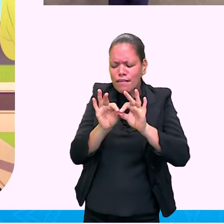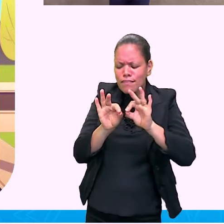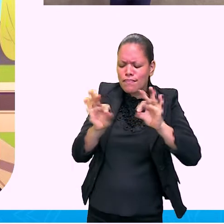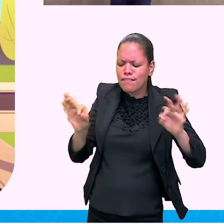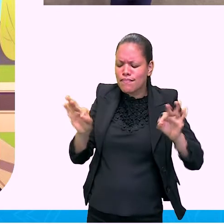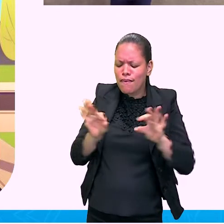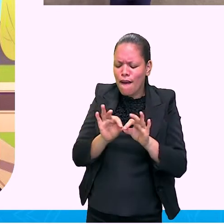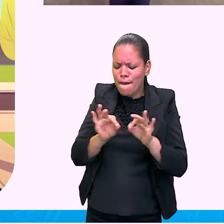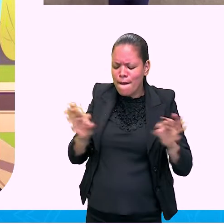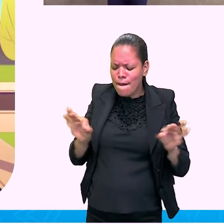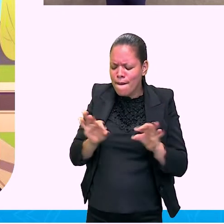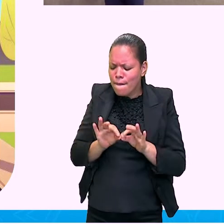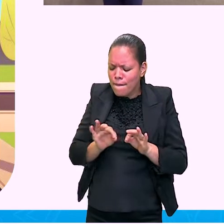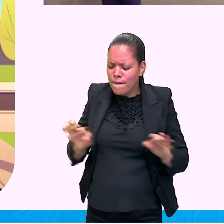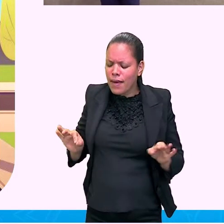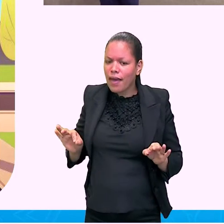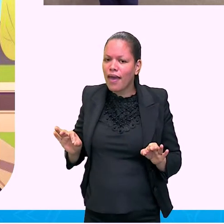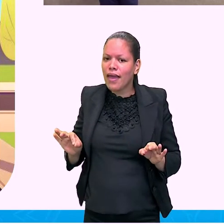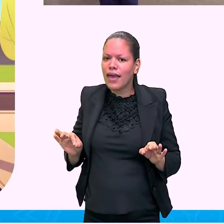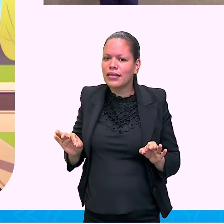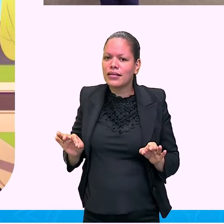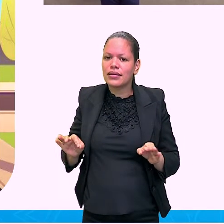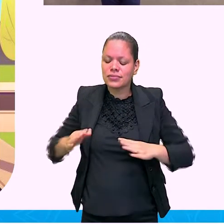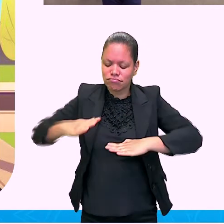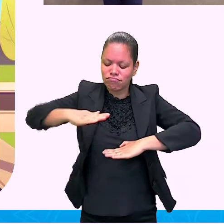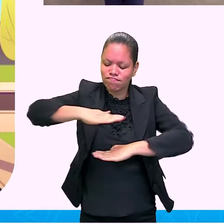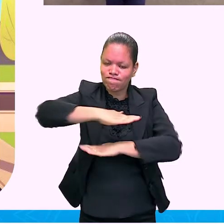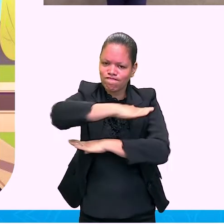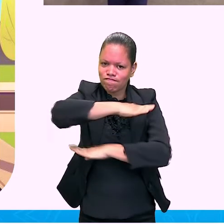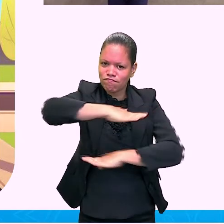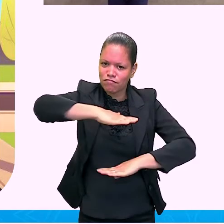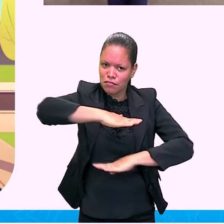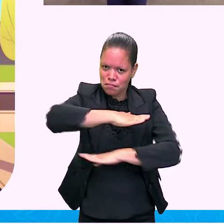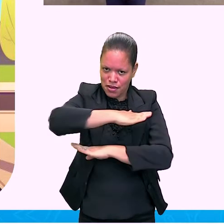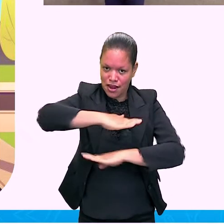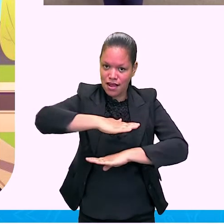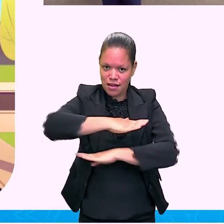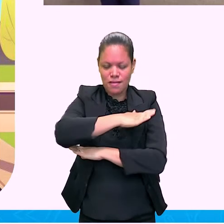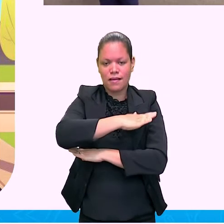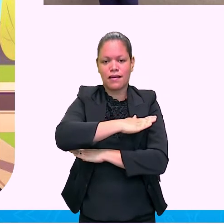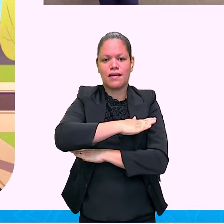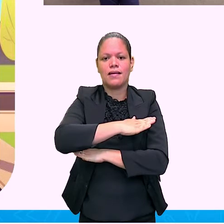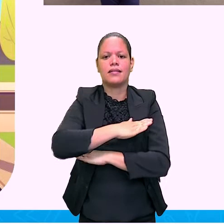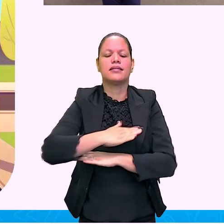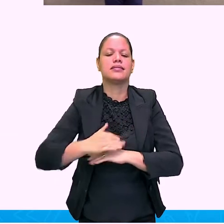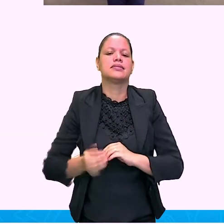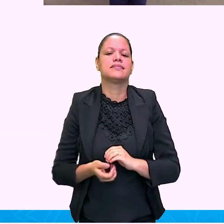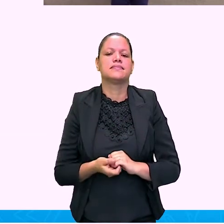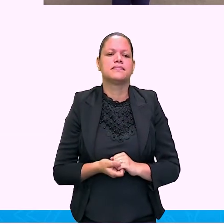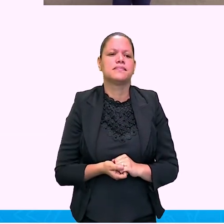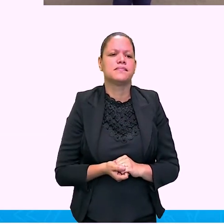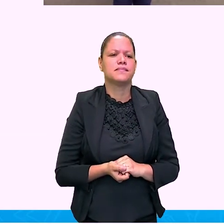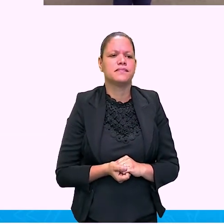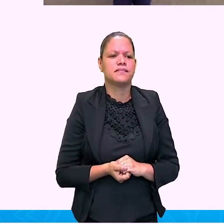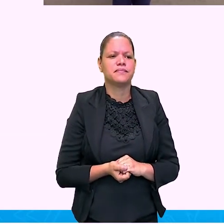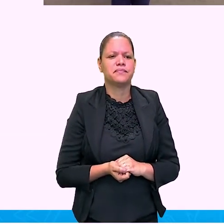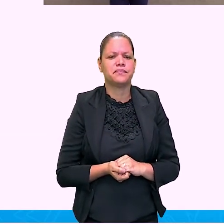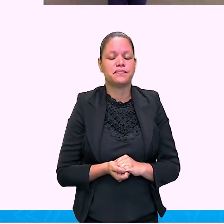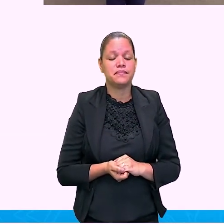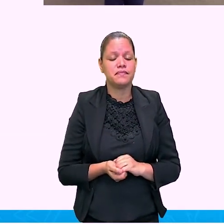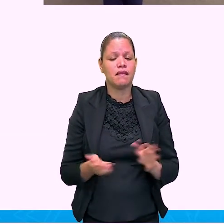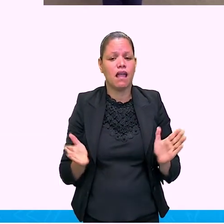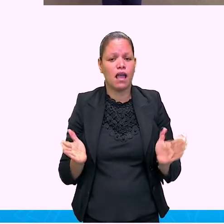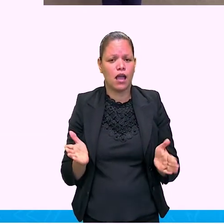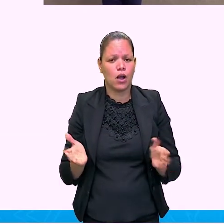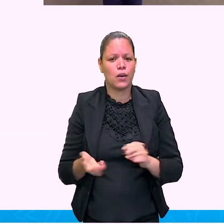para ser retas paralelas, duas retas distintas que têm a mesma inclinação e distância. Agora